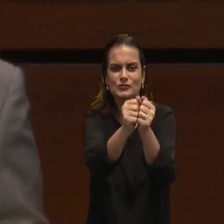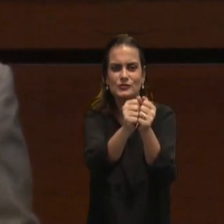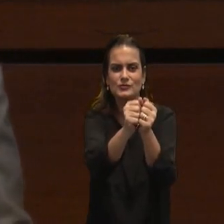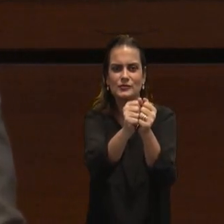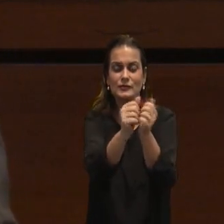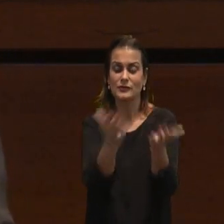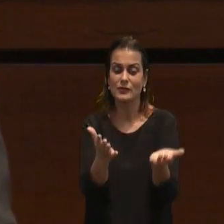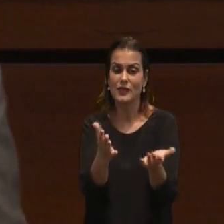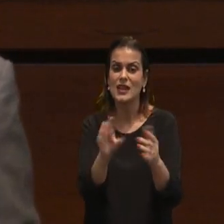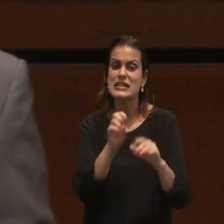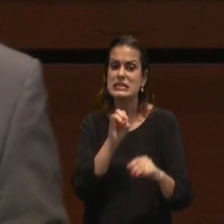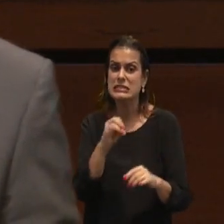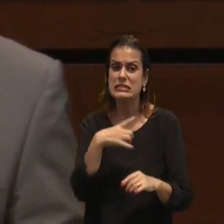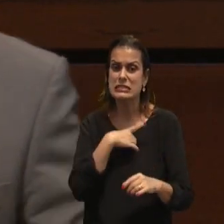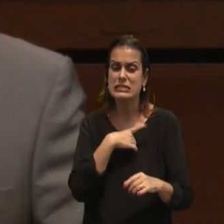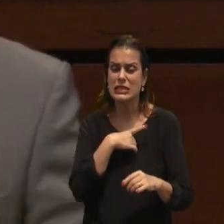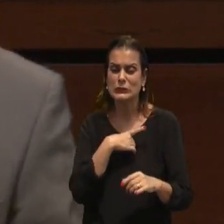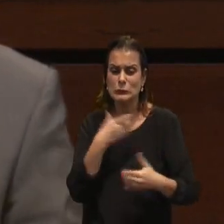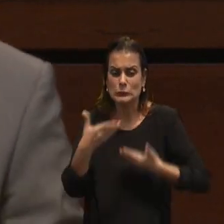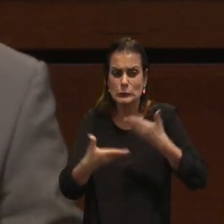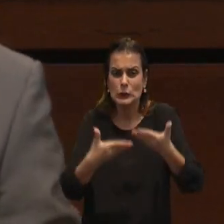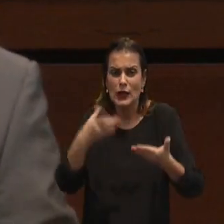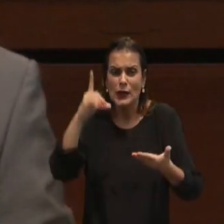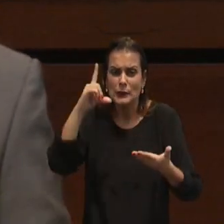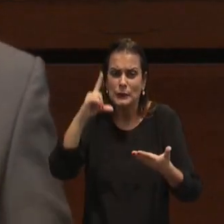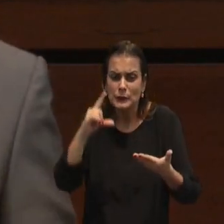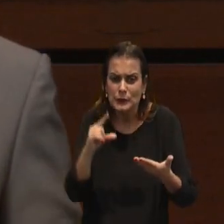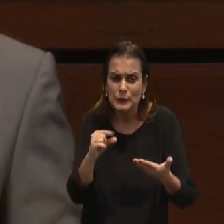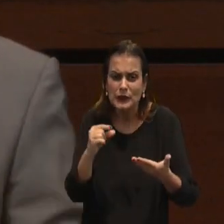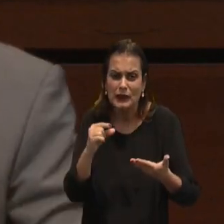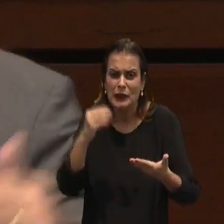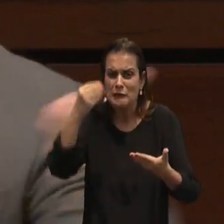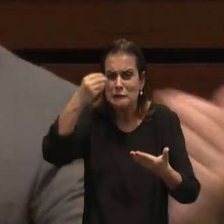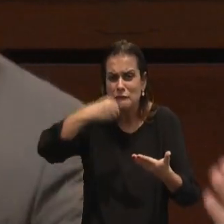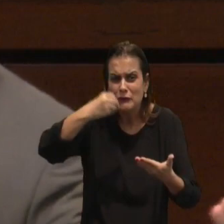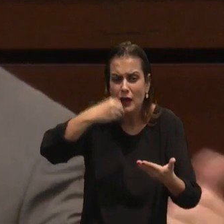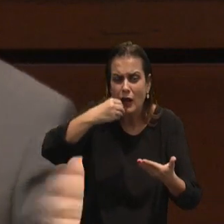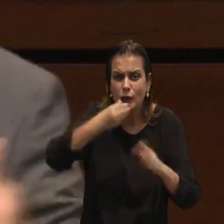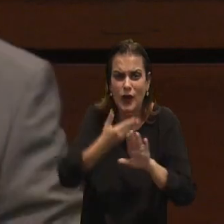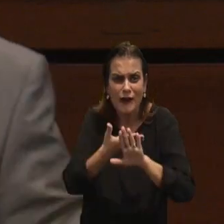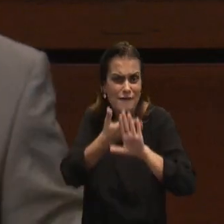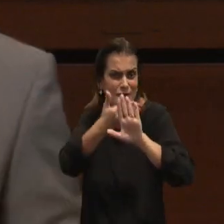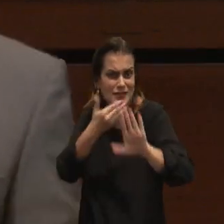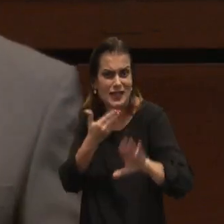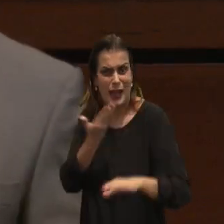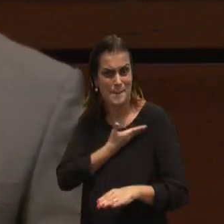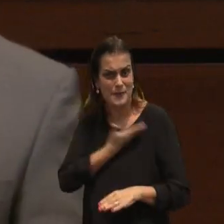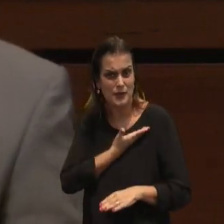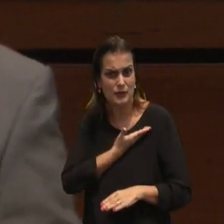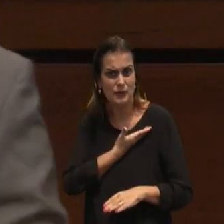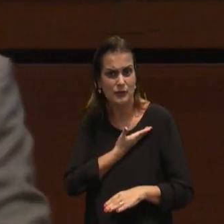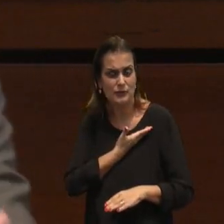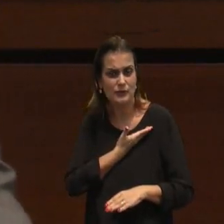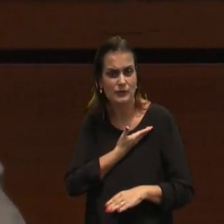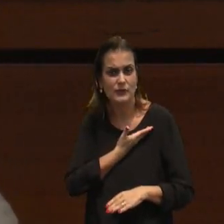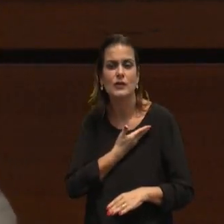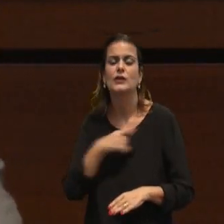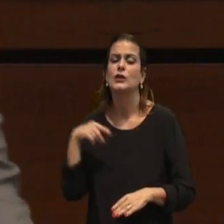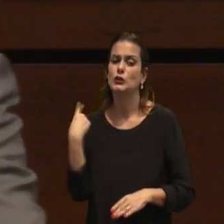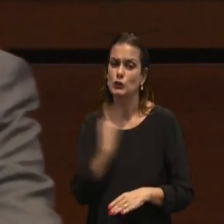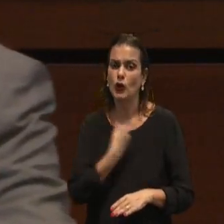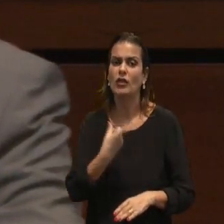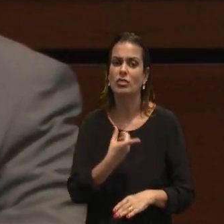E este enfraquecimento social diminui a nossa convivência, distancia amigos. E temos o